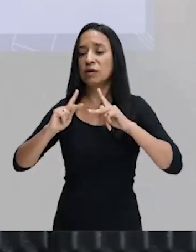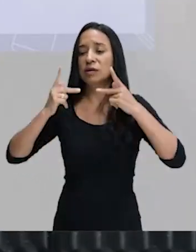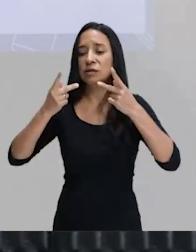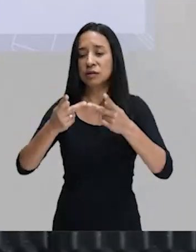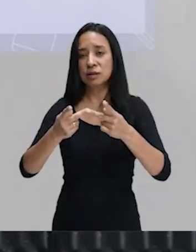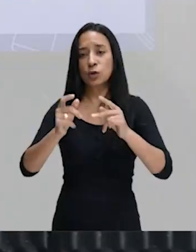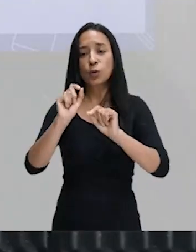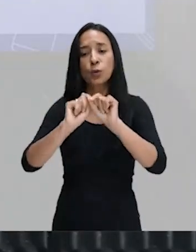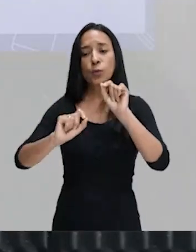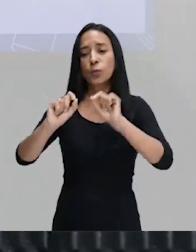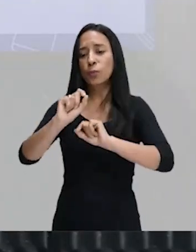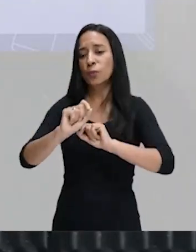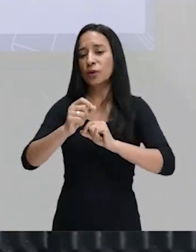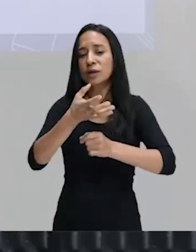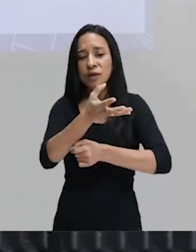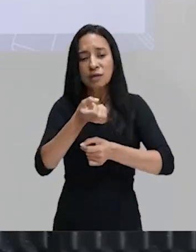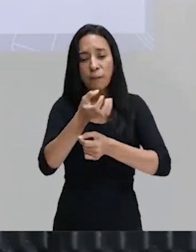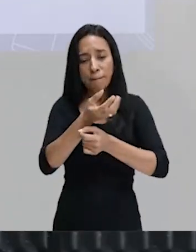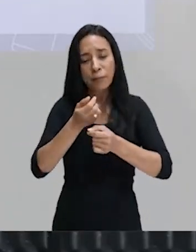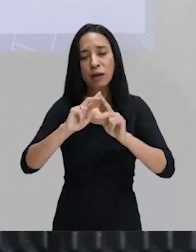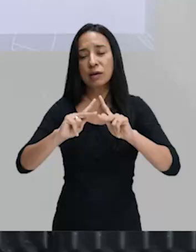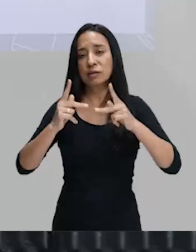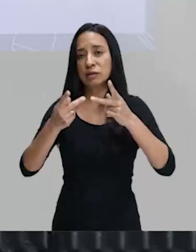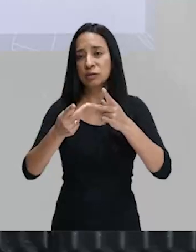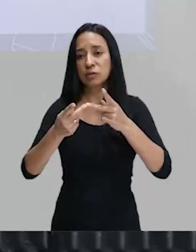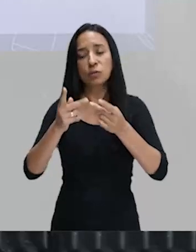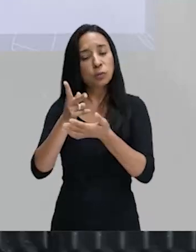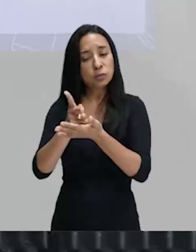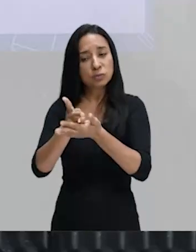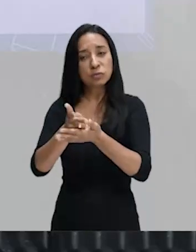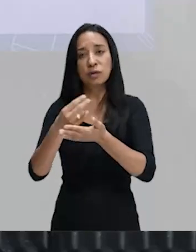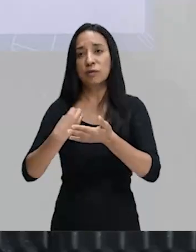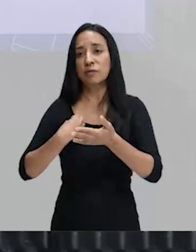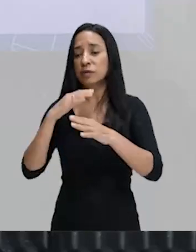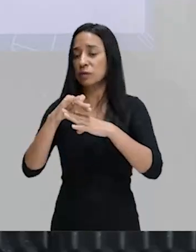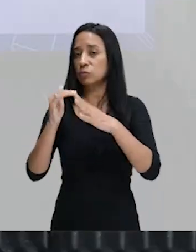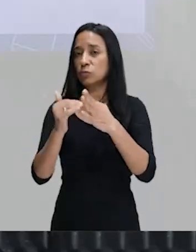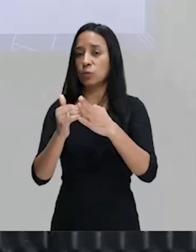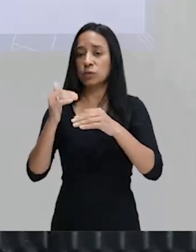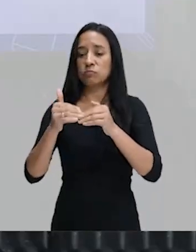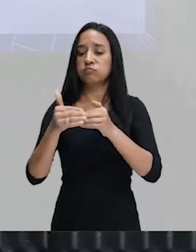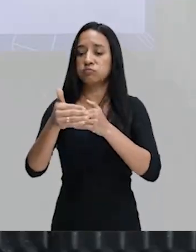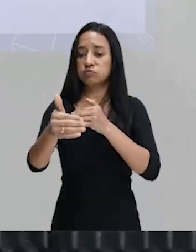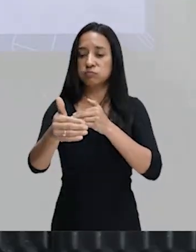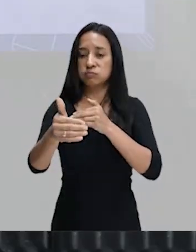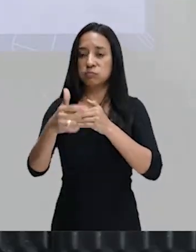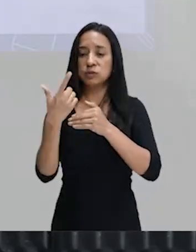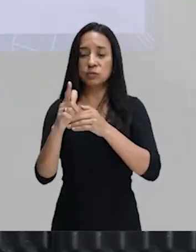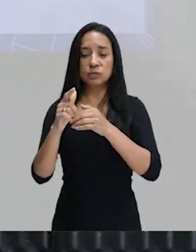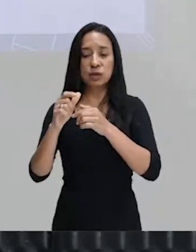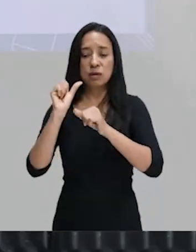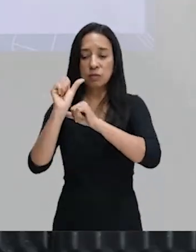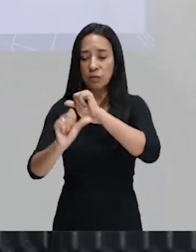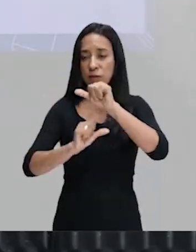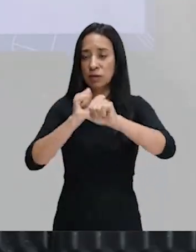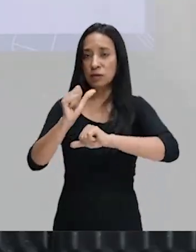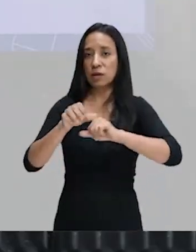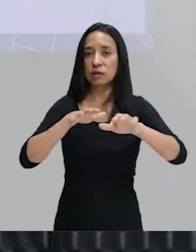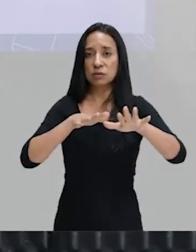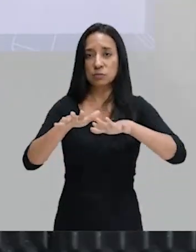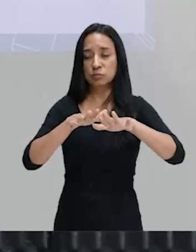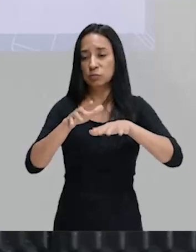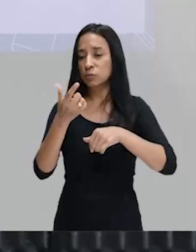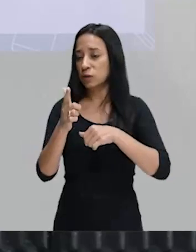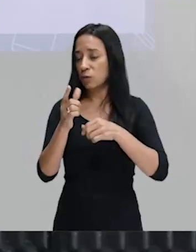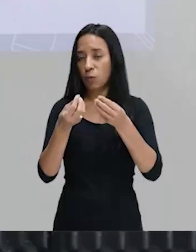você herda também como posicionamento social, vai continuar a vida toda, beleza? Não tem mobilidade, não tem como sair daquela